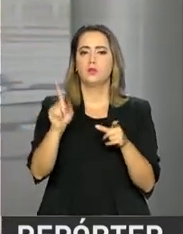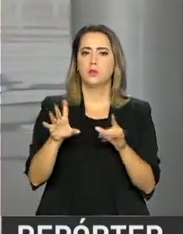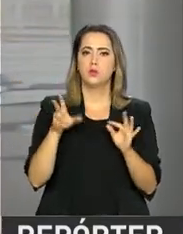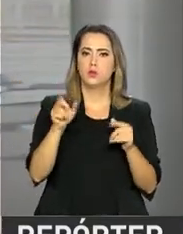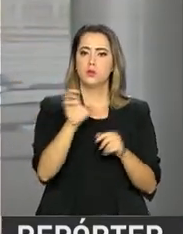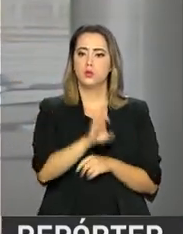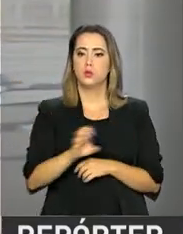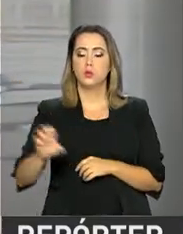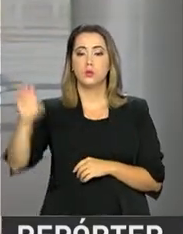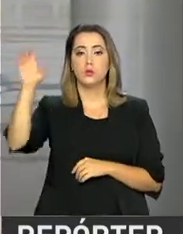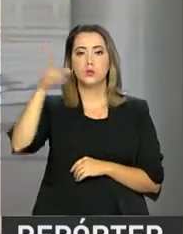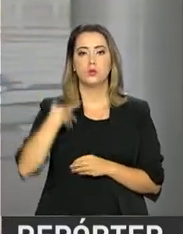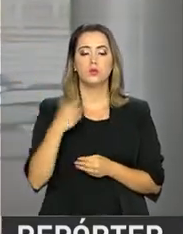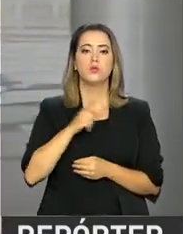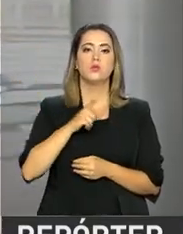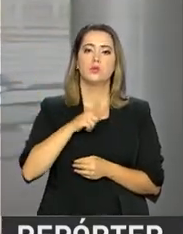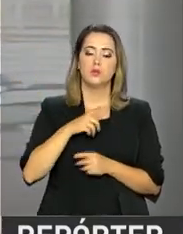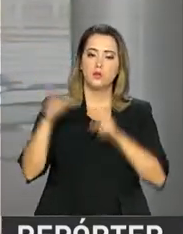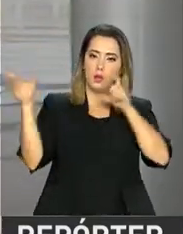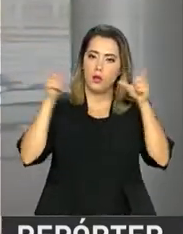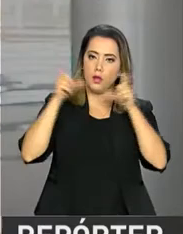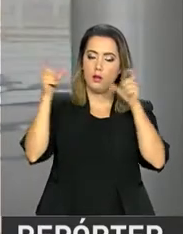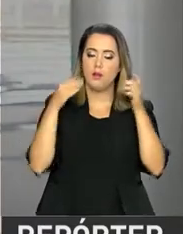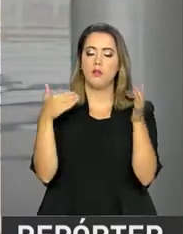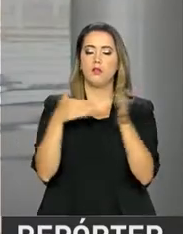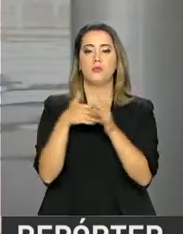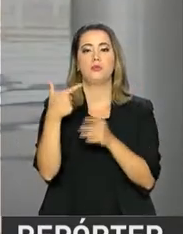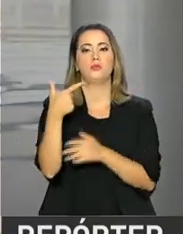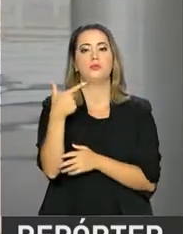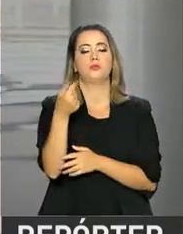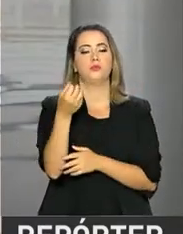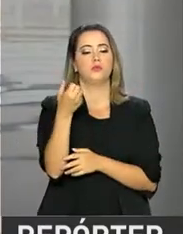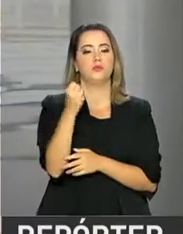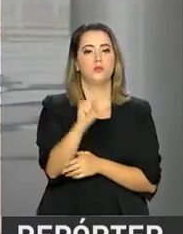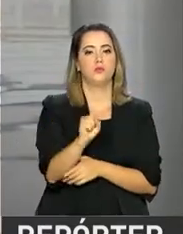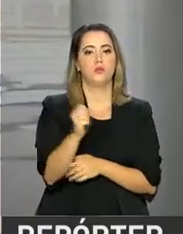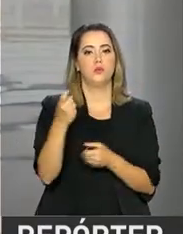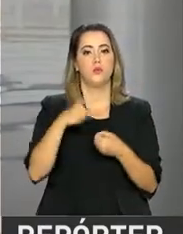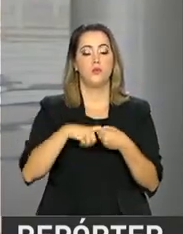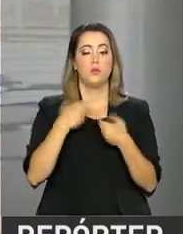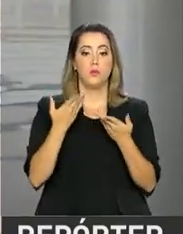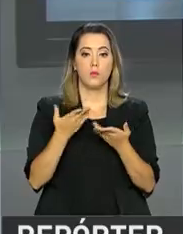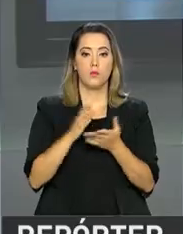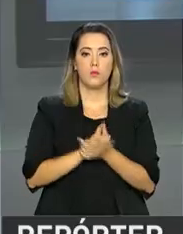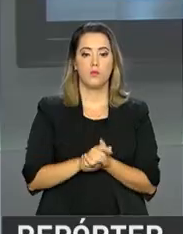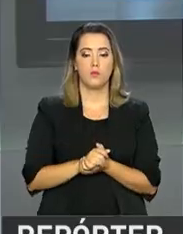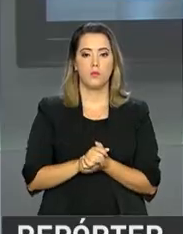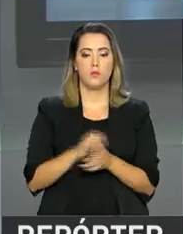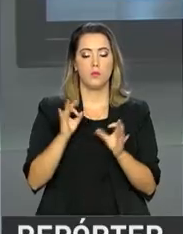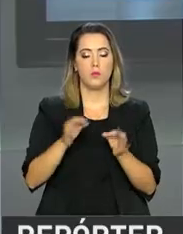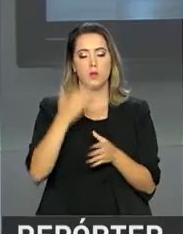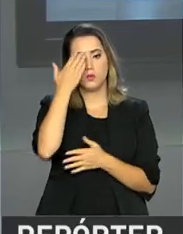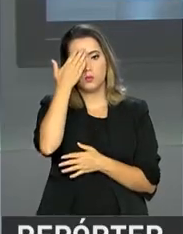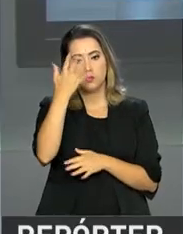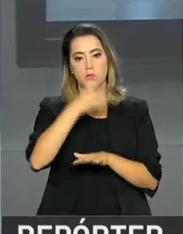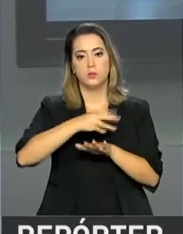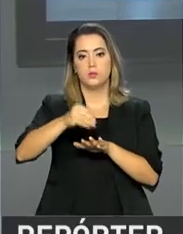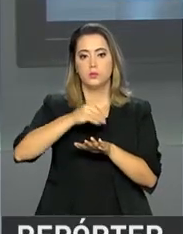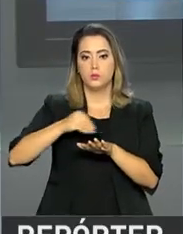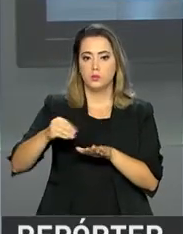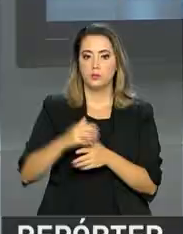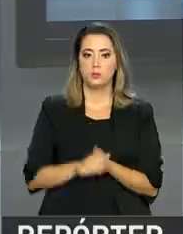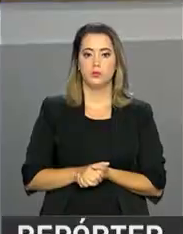estados sejam contemplados até março de 2018 eu volto com você muito obrigada a pagar pelas suas